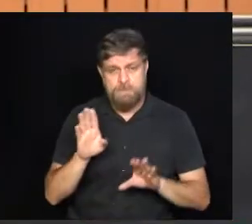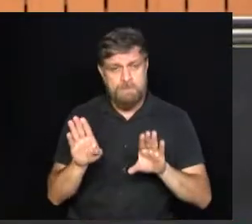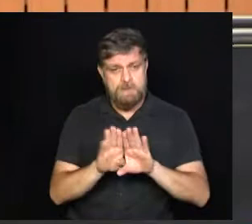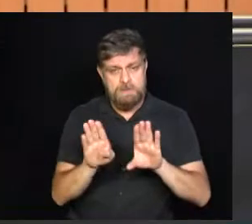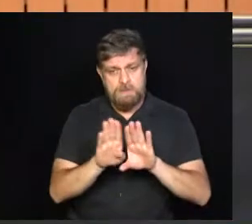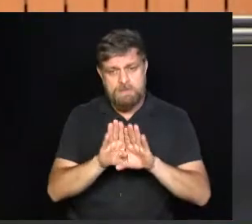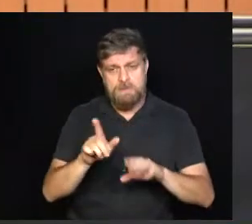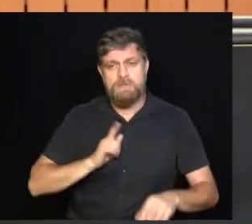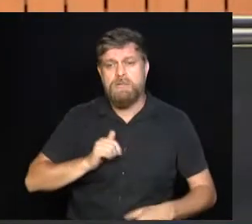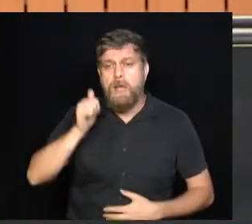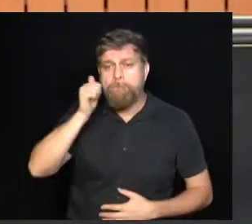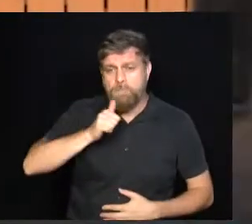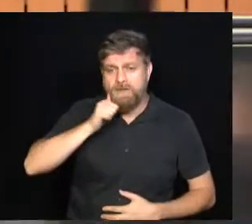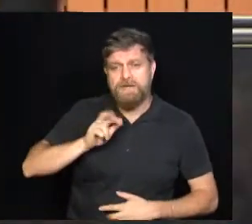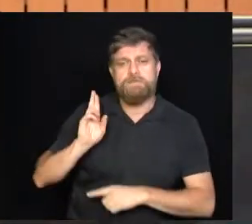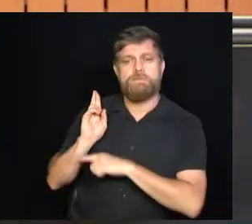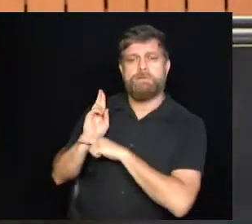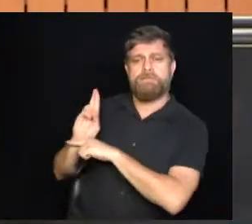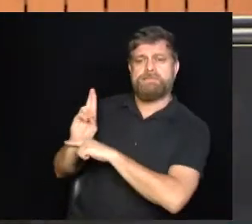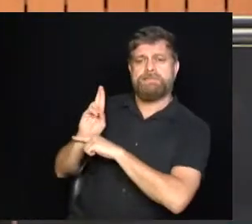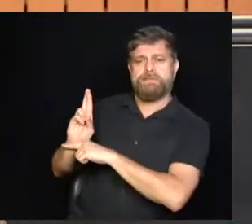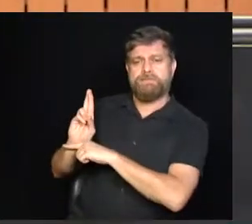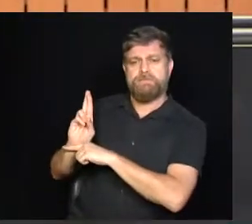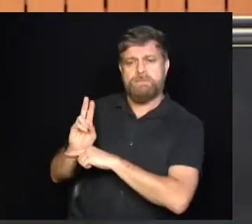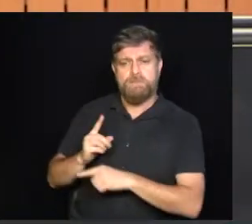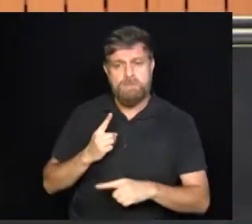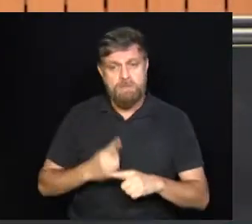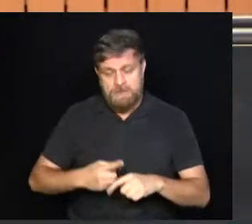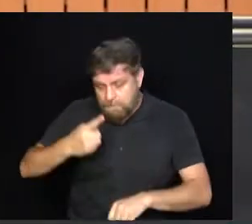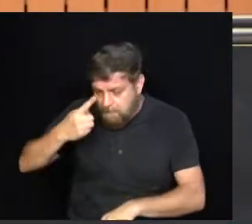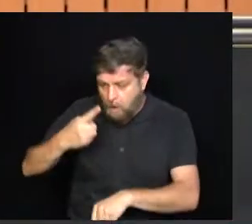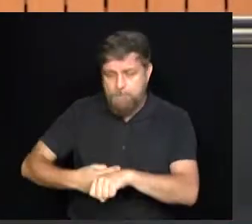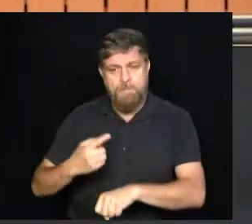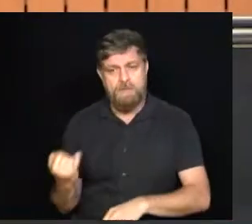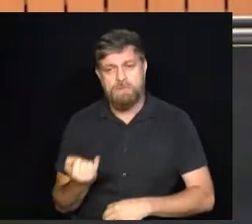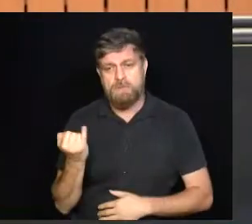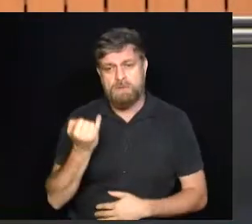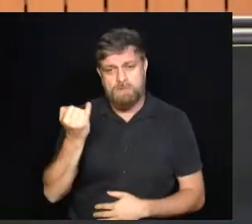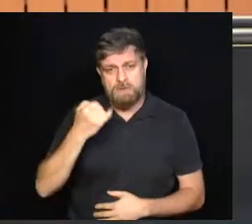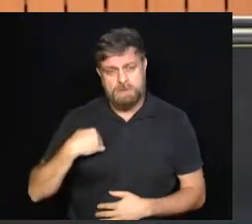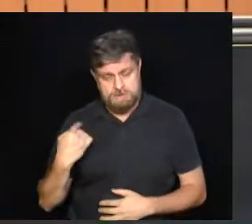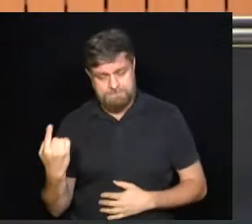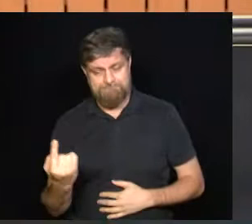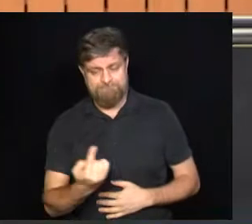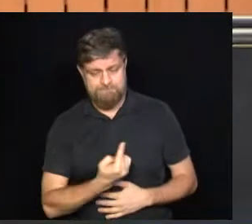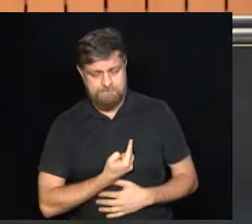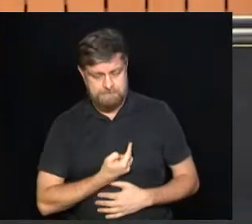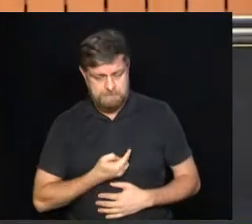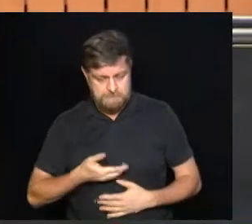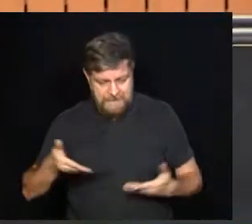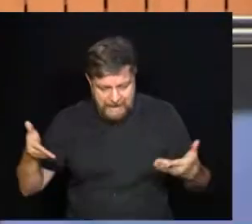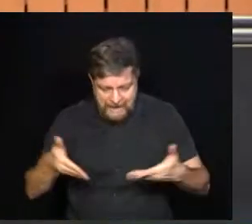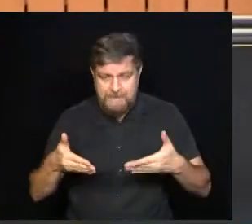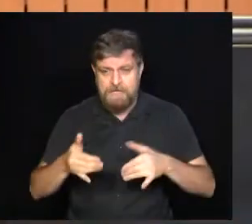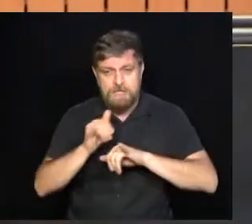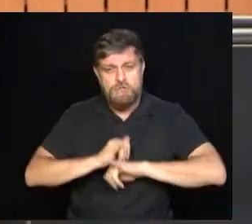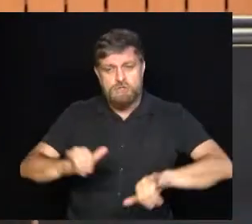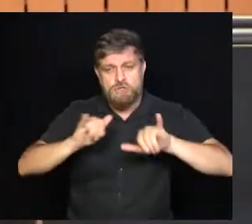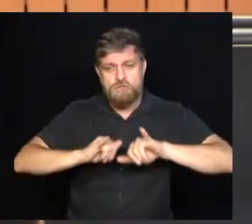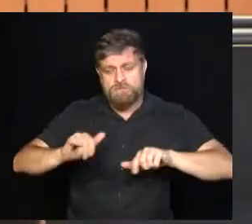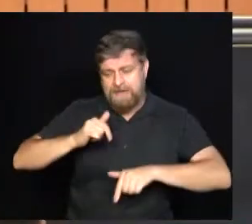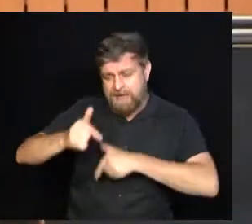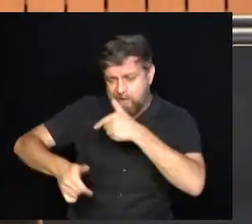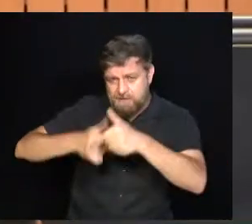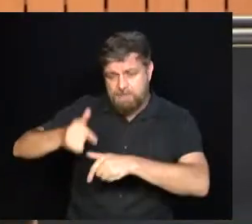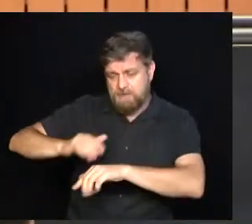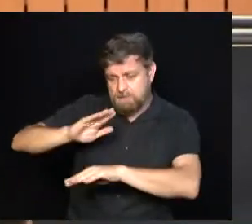em nome das mulheres, porque é um momento importante aqui para a gente poder divulgar o trabalho que é